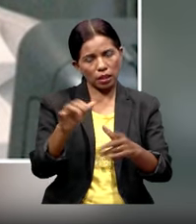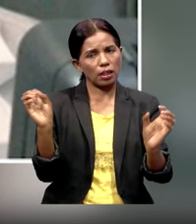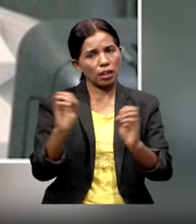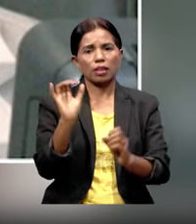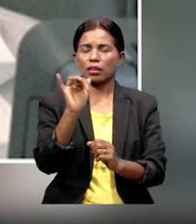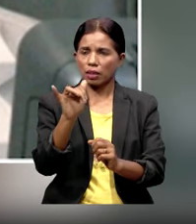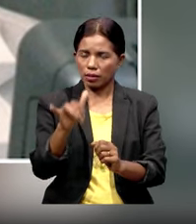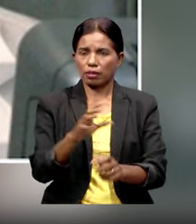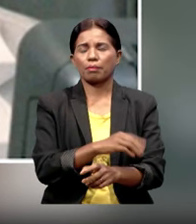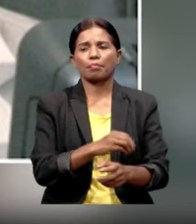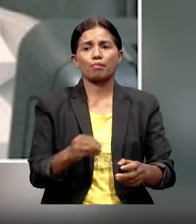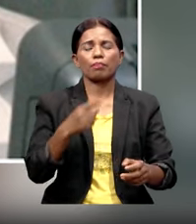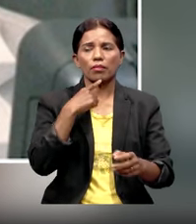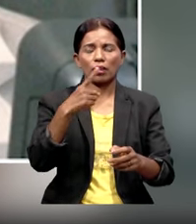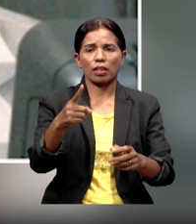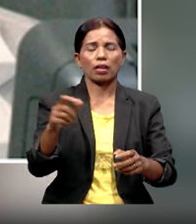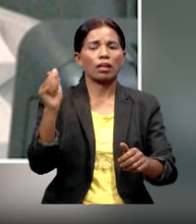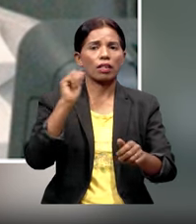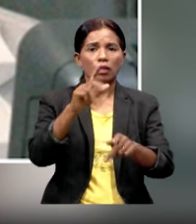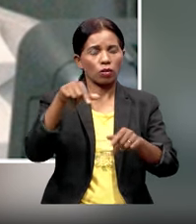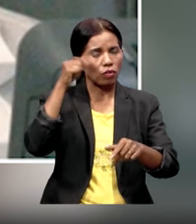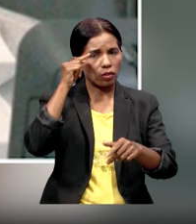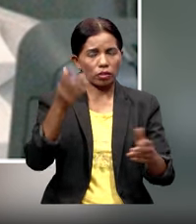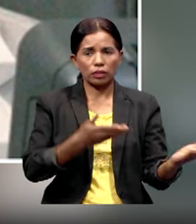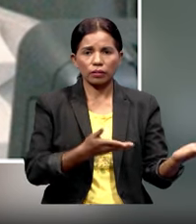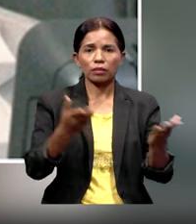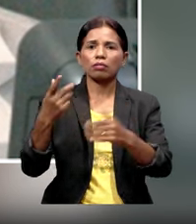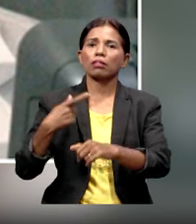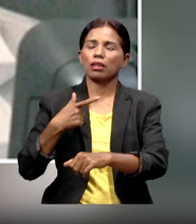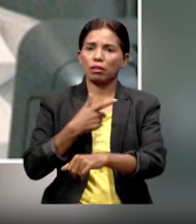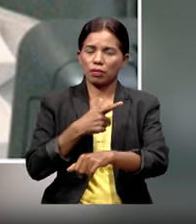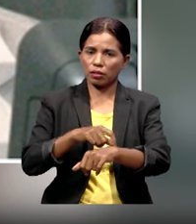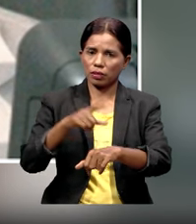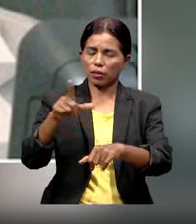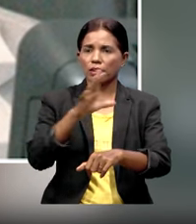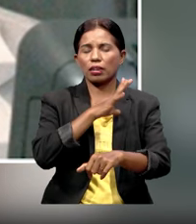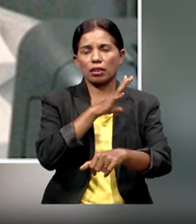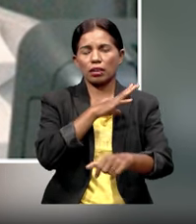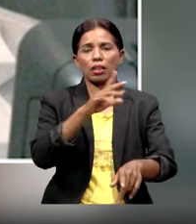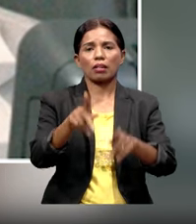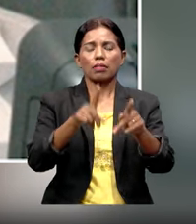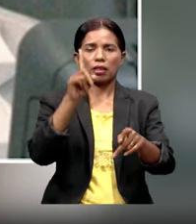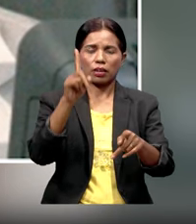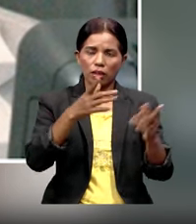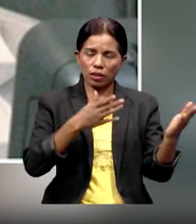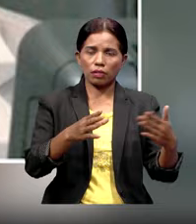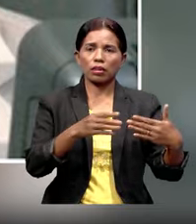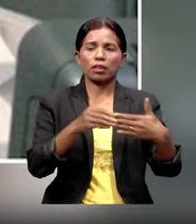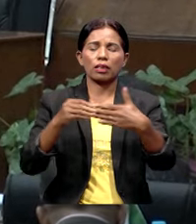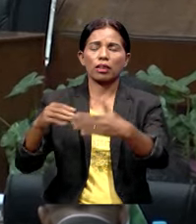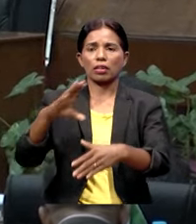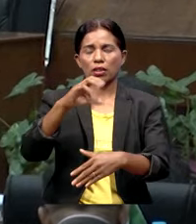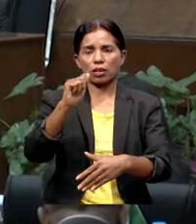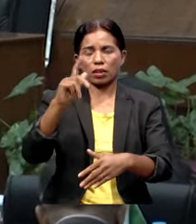Sérgio Ornai no Rui Pereira, ma candidato nebe governo propõe ba Parlamento Nacional o di hili candidato ida atu lidera comissão